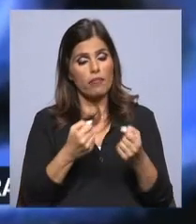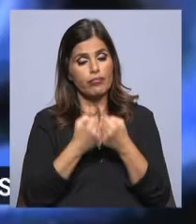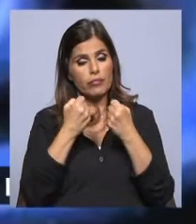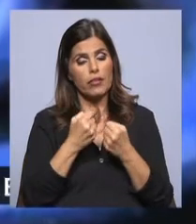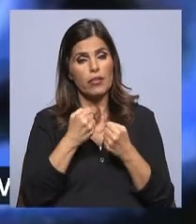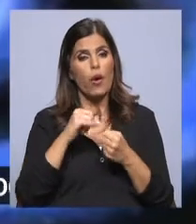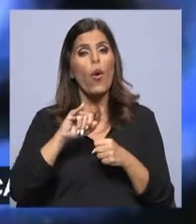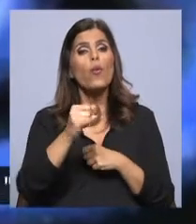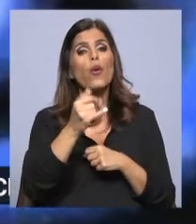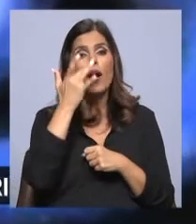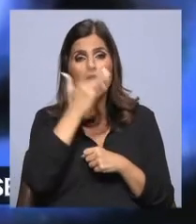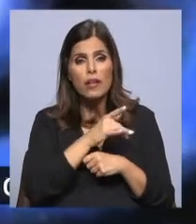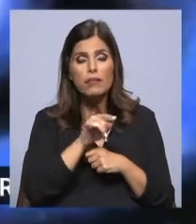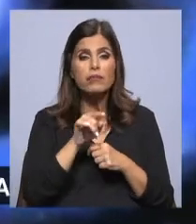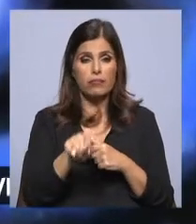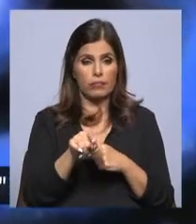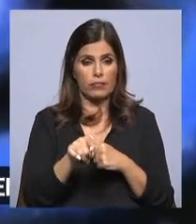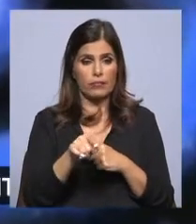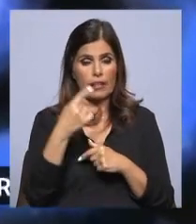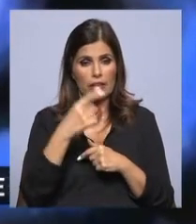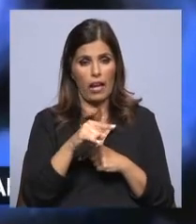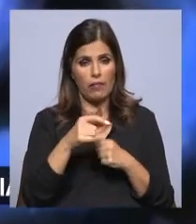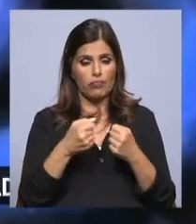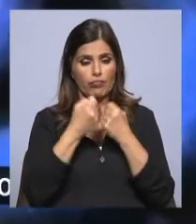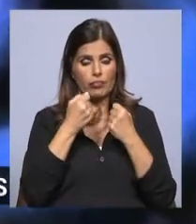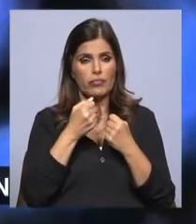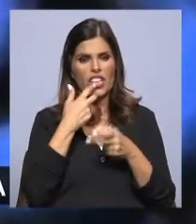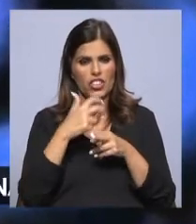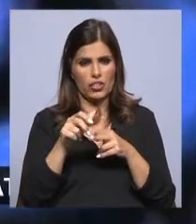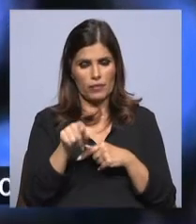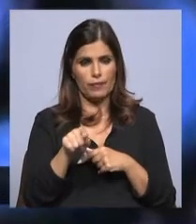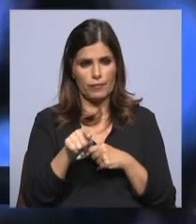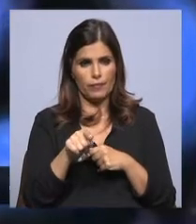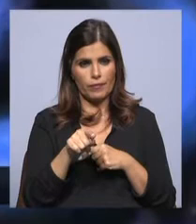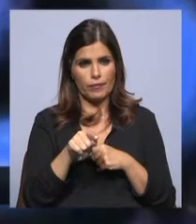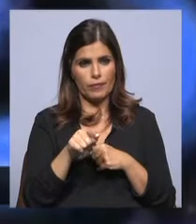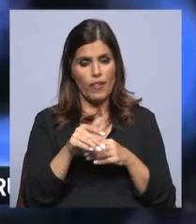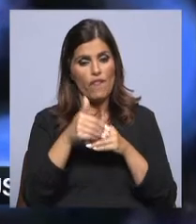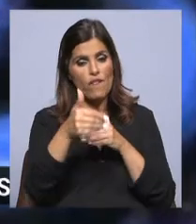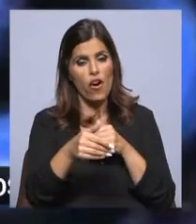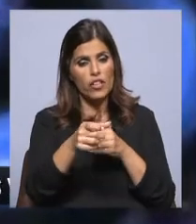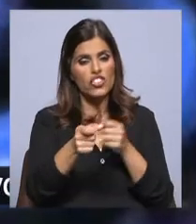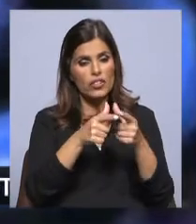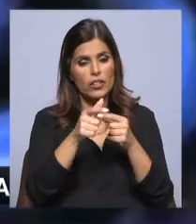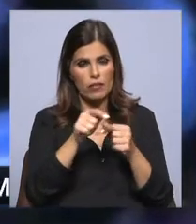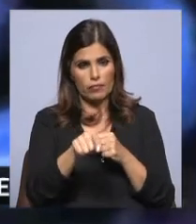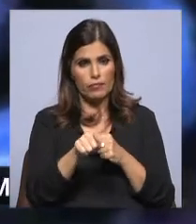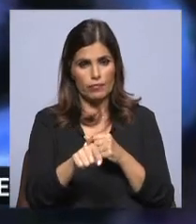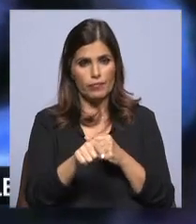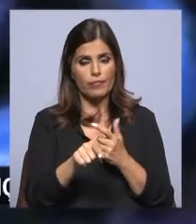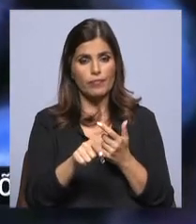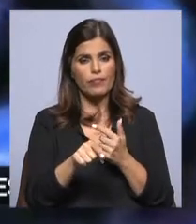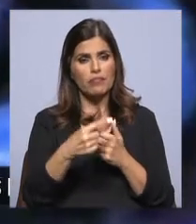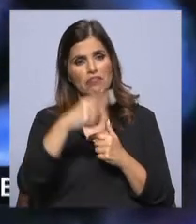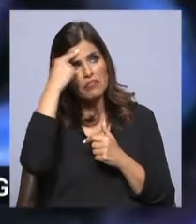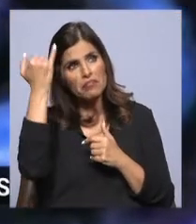negro com o núcleo dessa estrela, e registaram então esse choque muito energético nas camadas mais exteriores desta estrela. Olha, quão energético. Para teres uma pequena